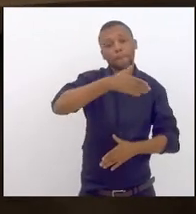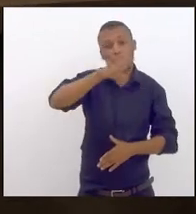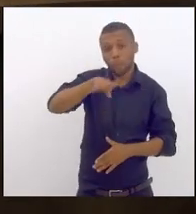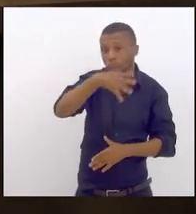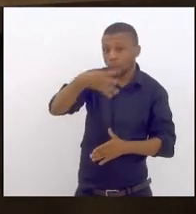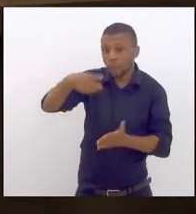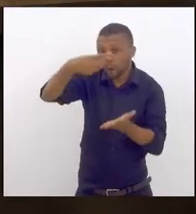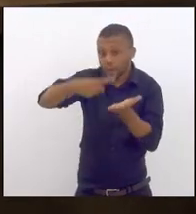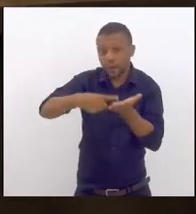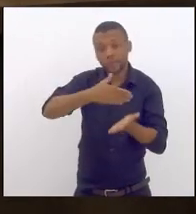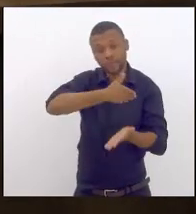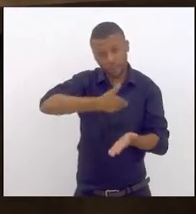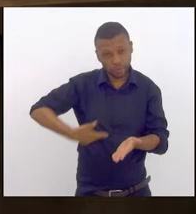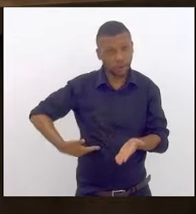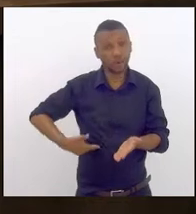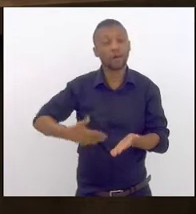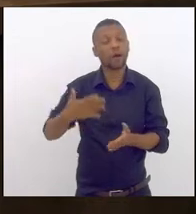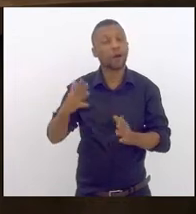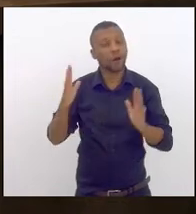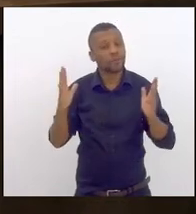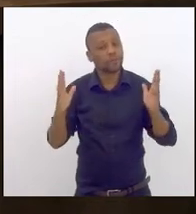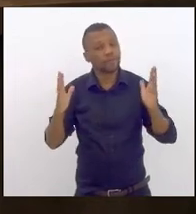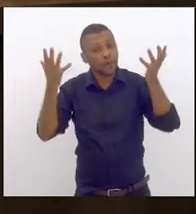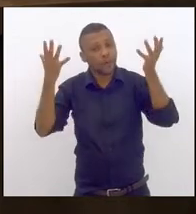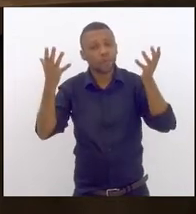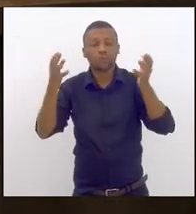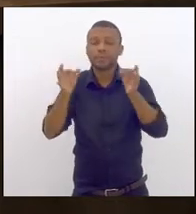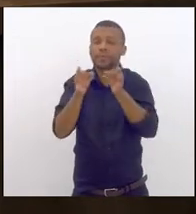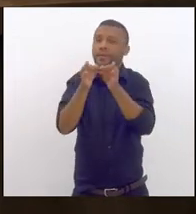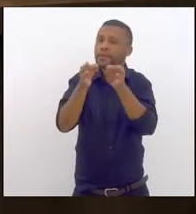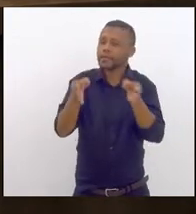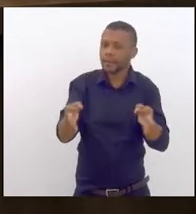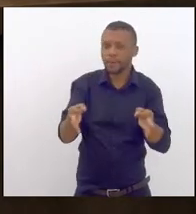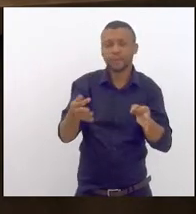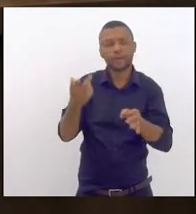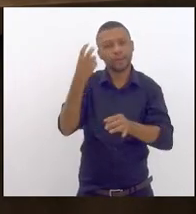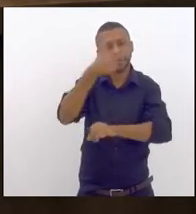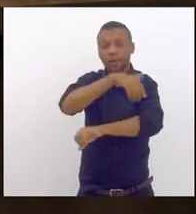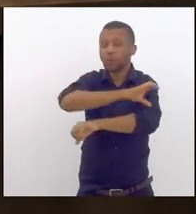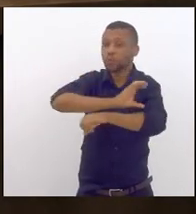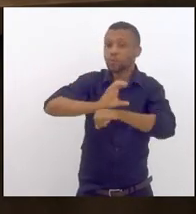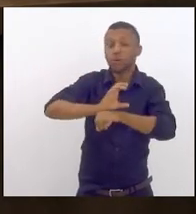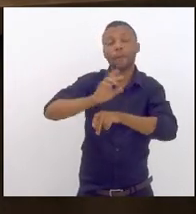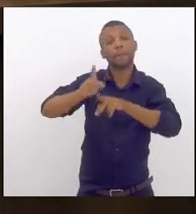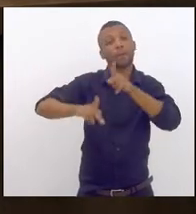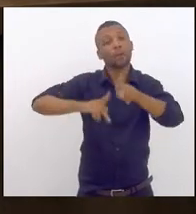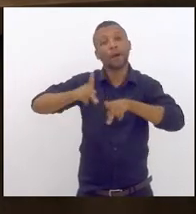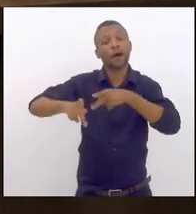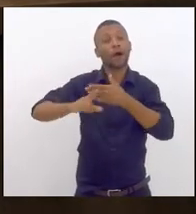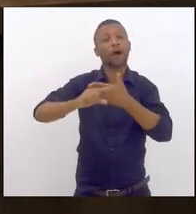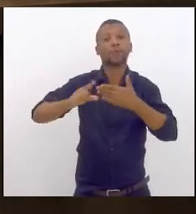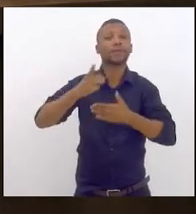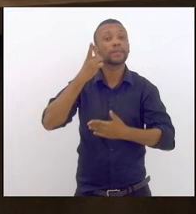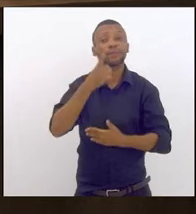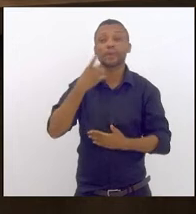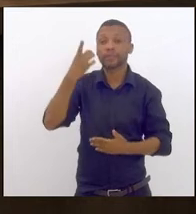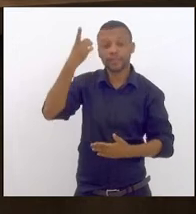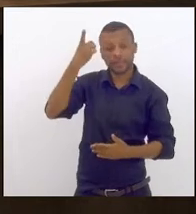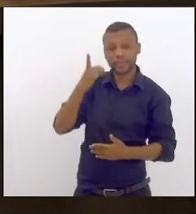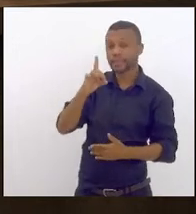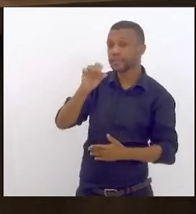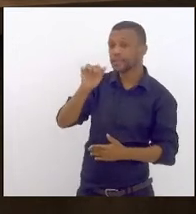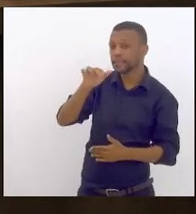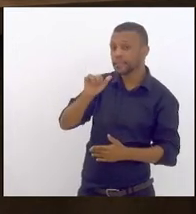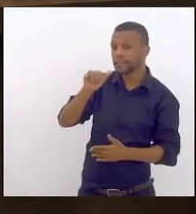aos Eventos de Pequeno Porte da Cultura Popular. Autora, a deputada Dani Monteiro.